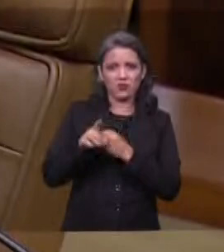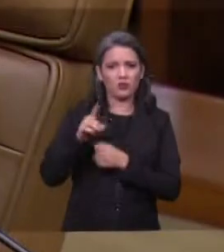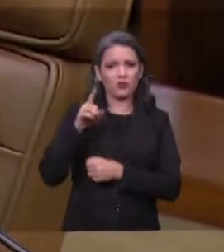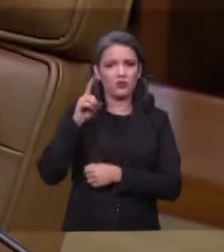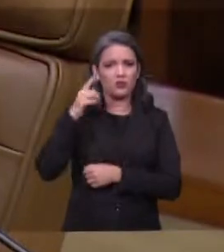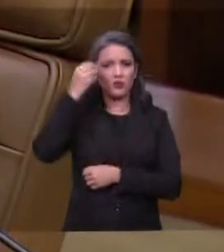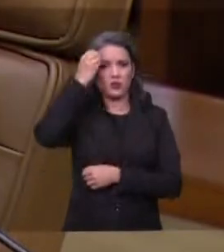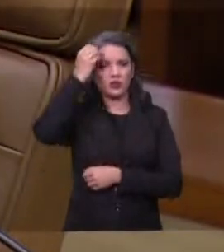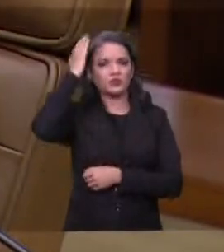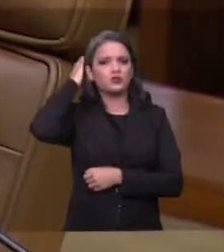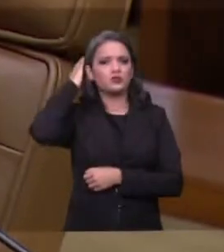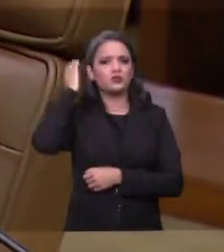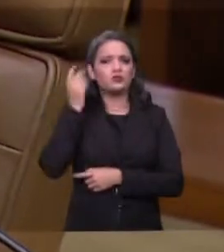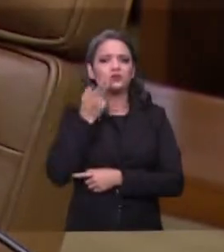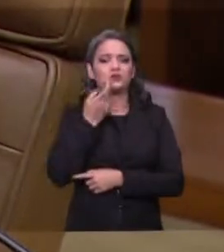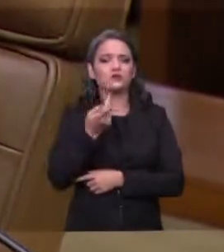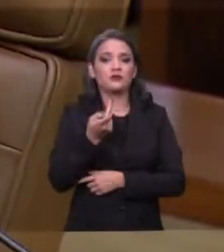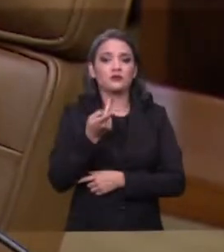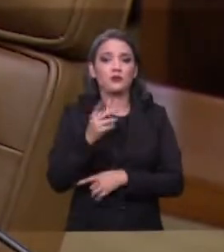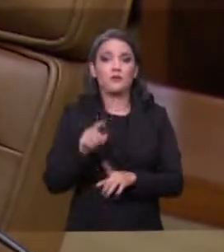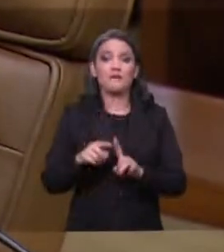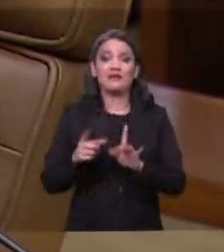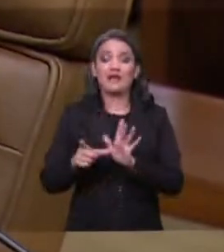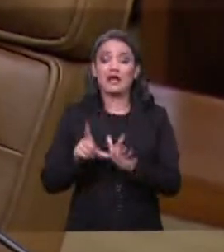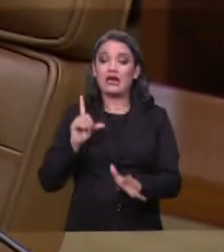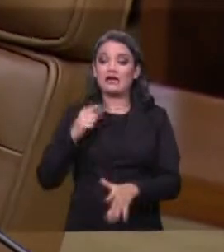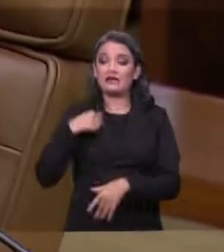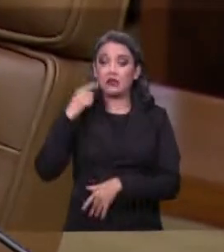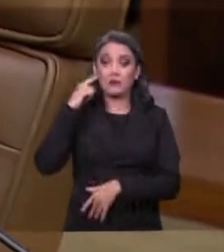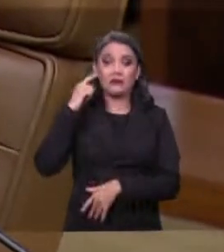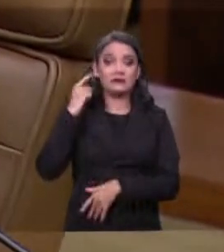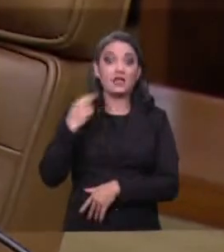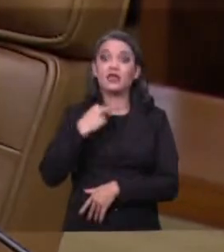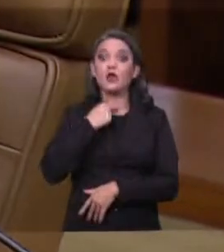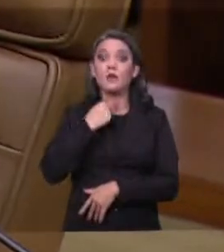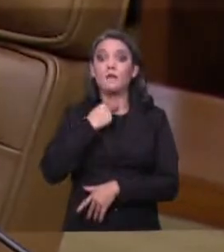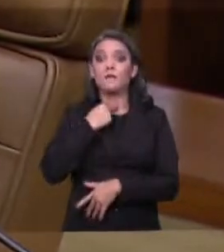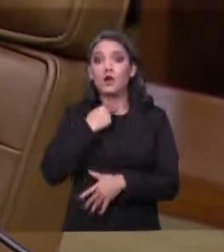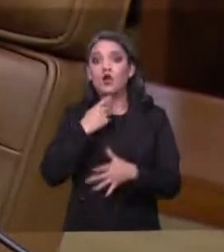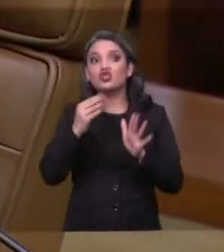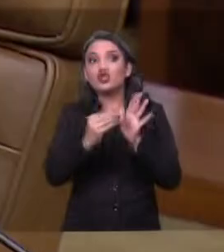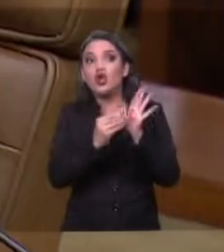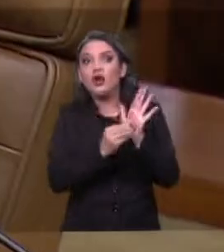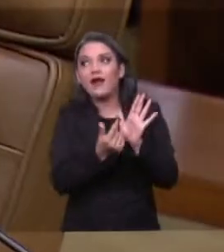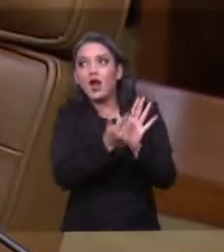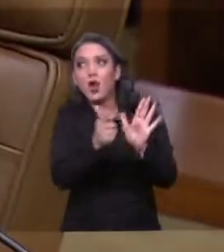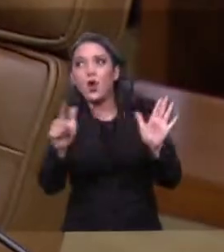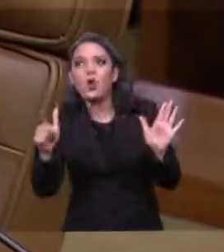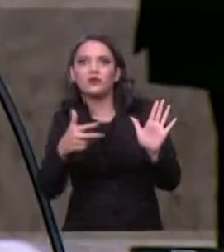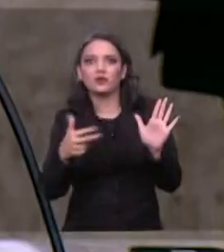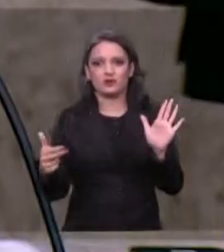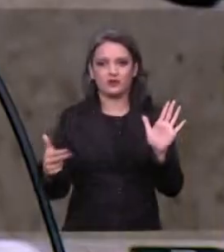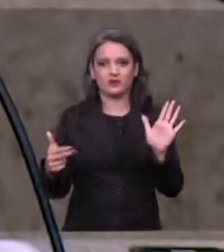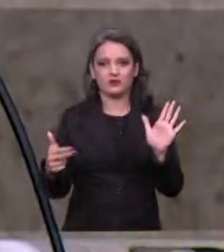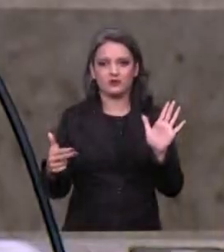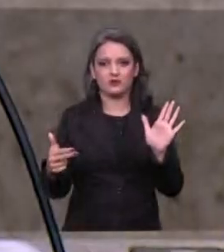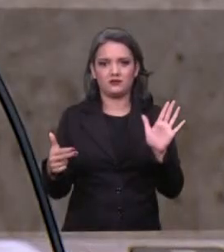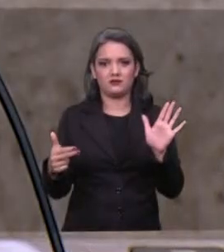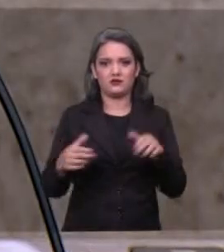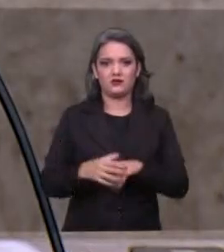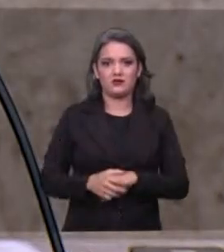primeiro momento, eu achei que nós não poderíamos criar outros cargos de competência. Para guardar